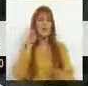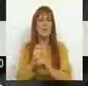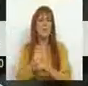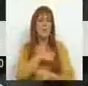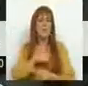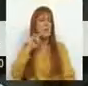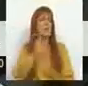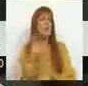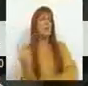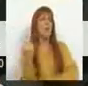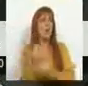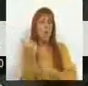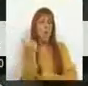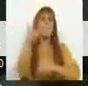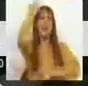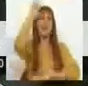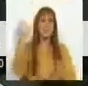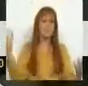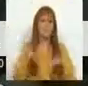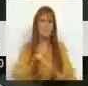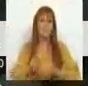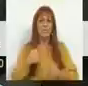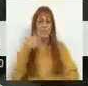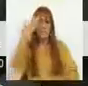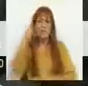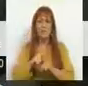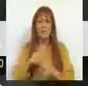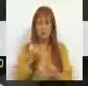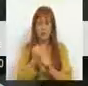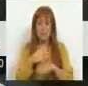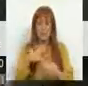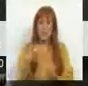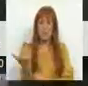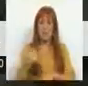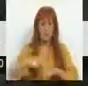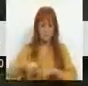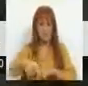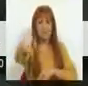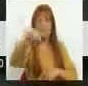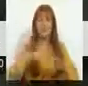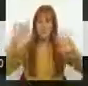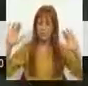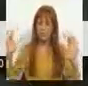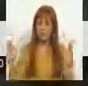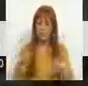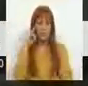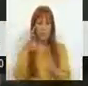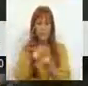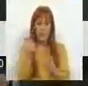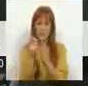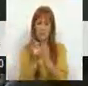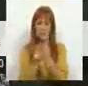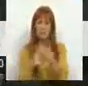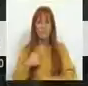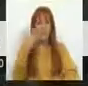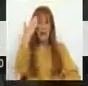auditoria que demore tanto ou mais tempo do que aquilo que é previsível que os nossos trabalhos venham a demorar. E, portanto, reduzimos o objeto aos pontos